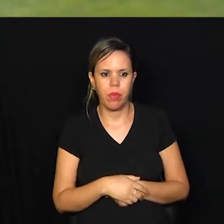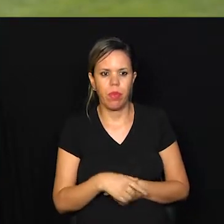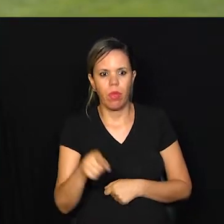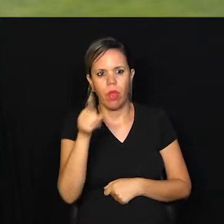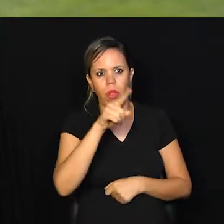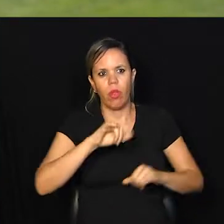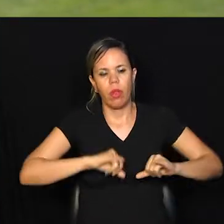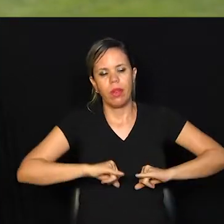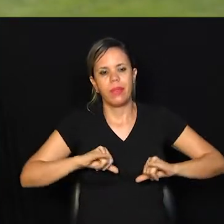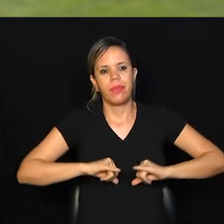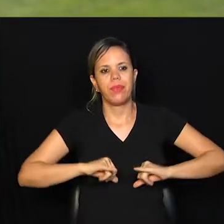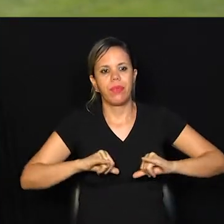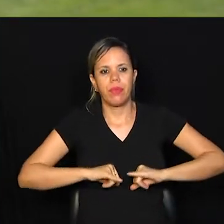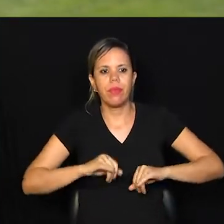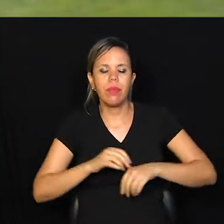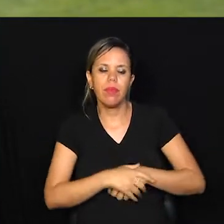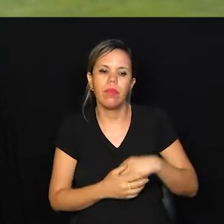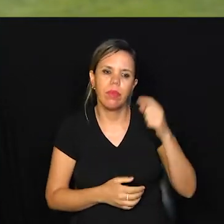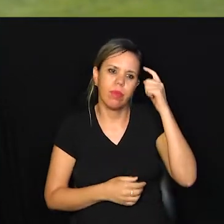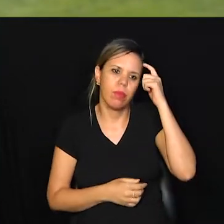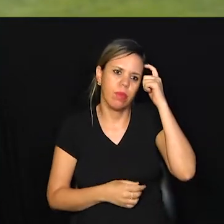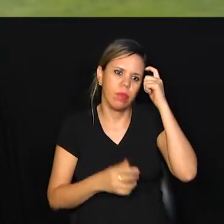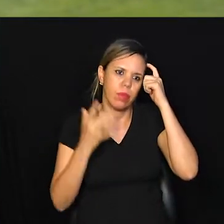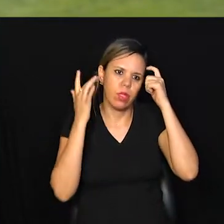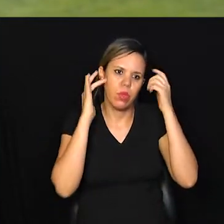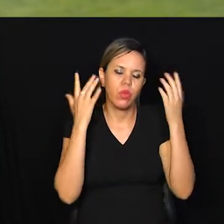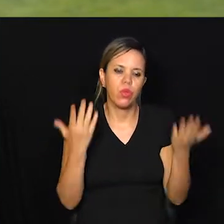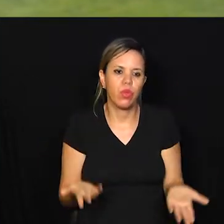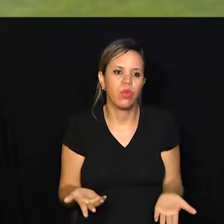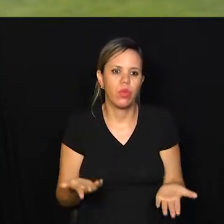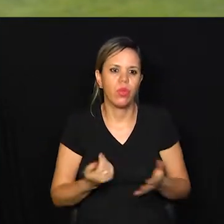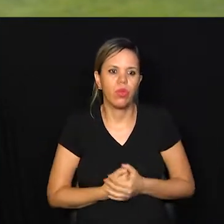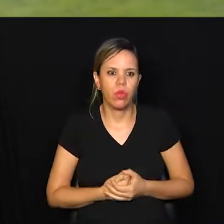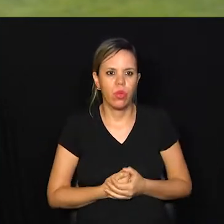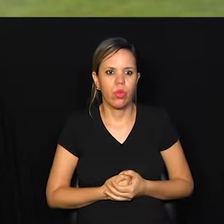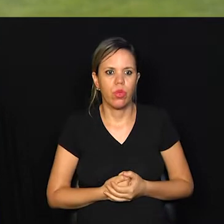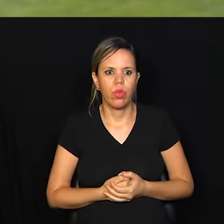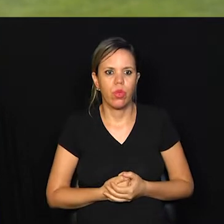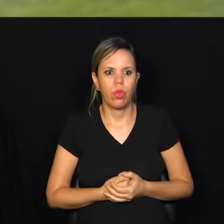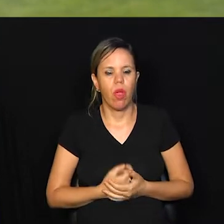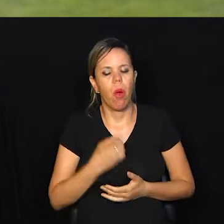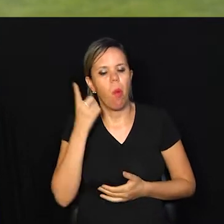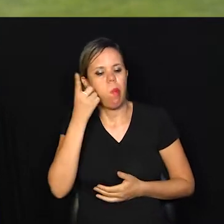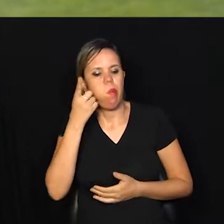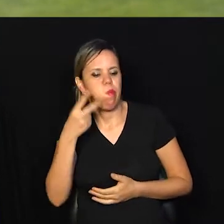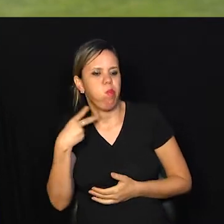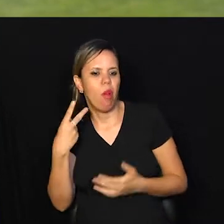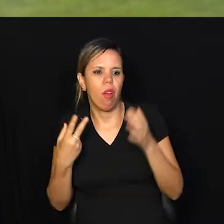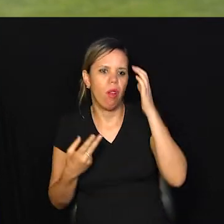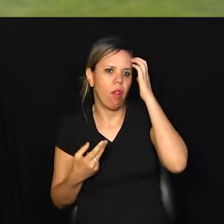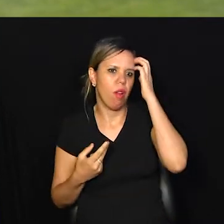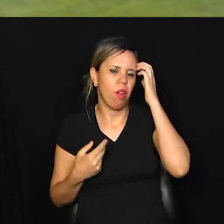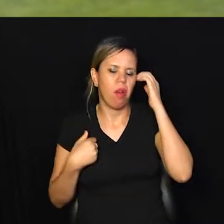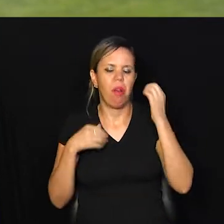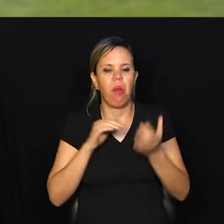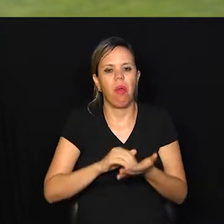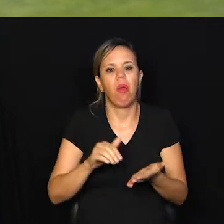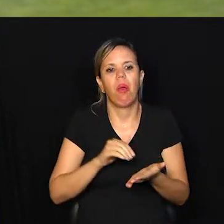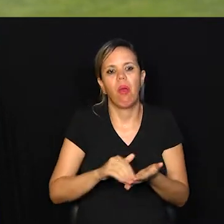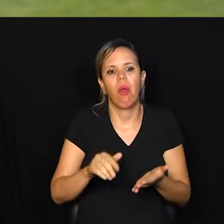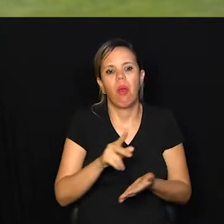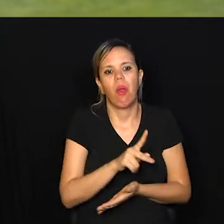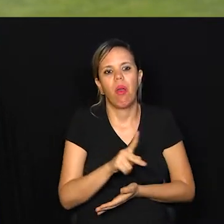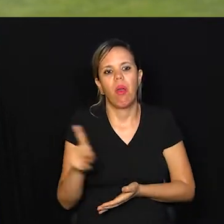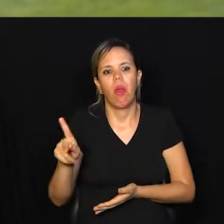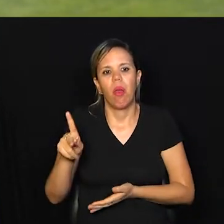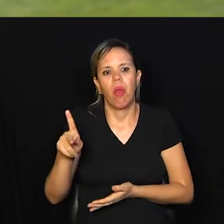você sofre, se você acha lá, cheguei, sou deputado, sou vereador, sou secretário, sou presidente da Ponte